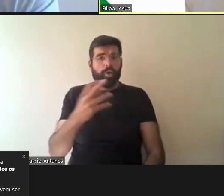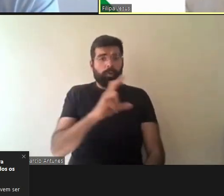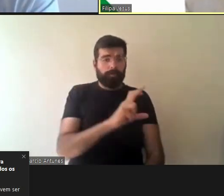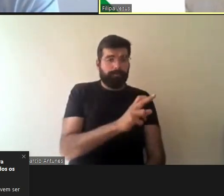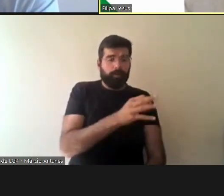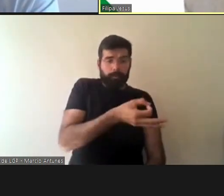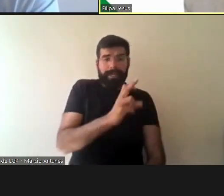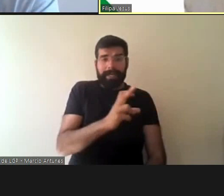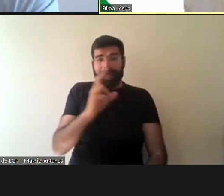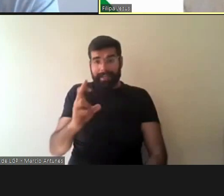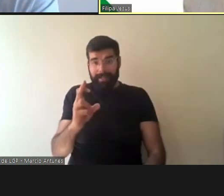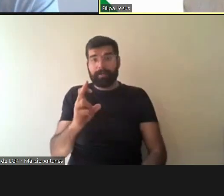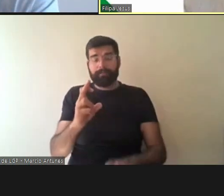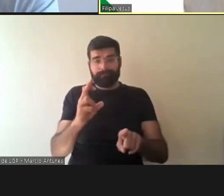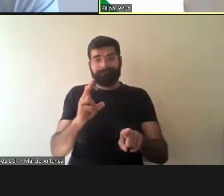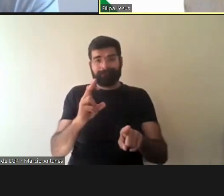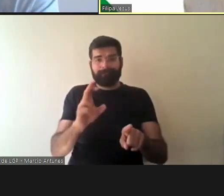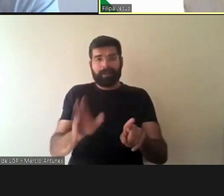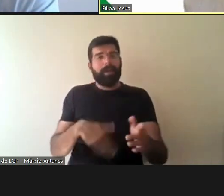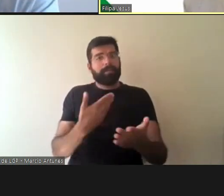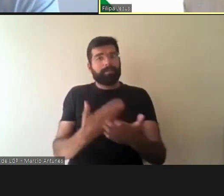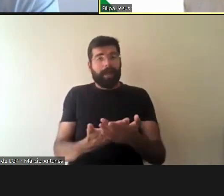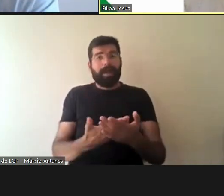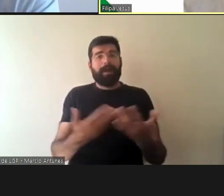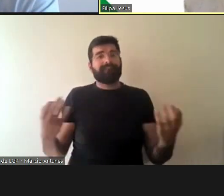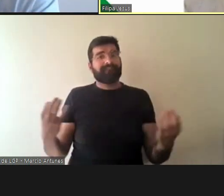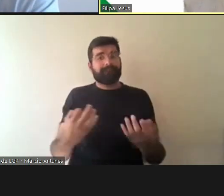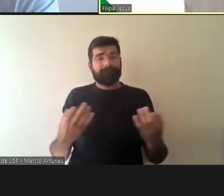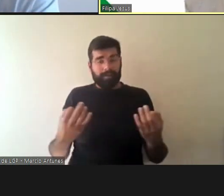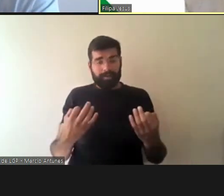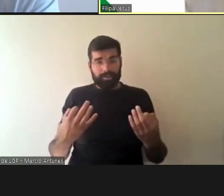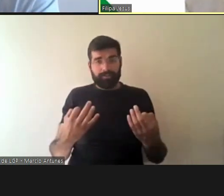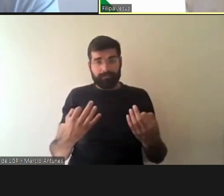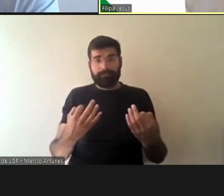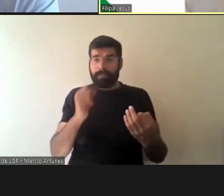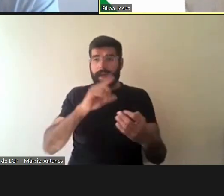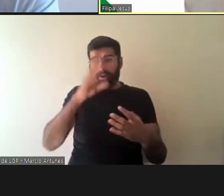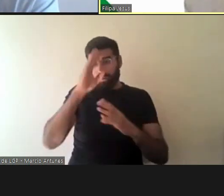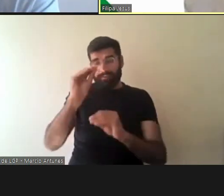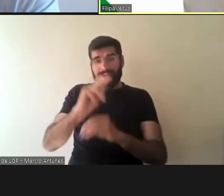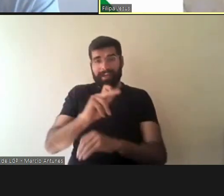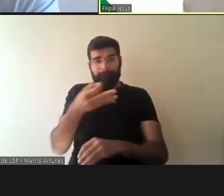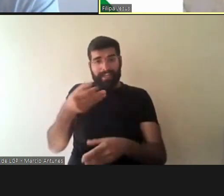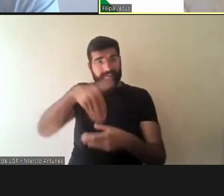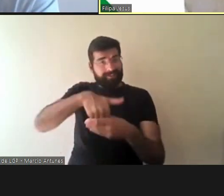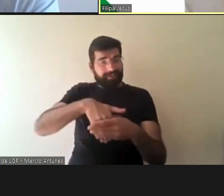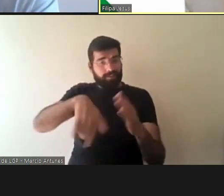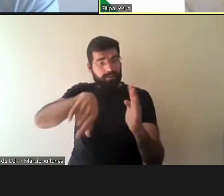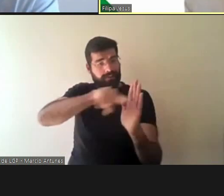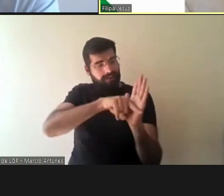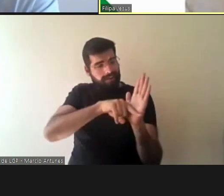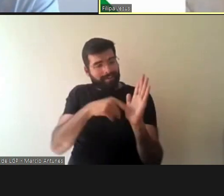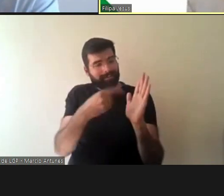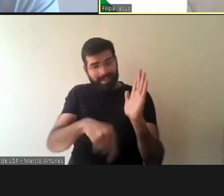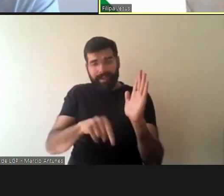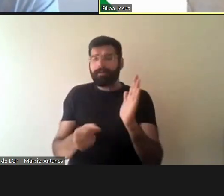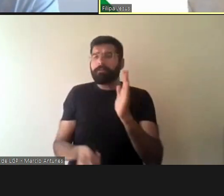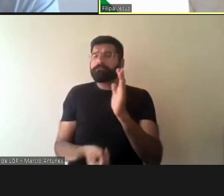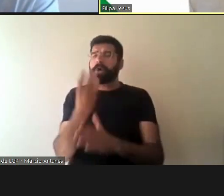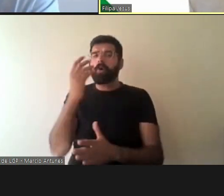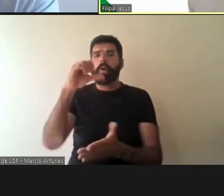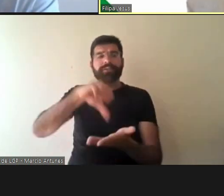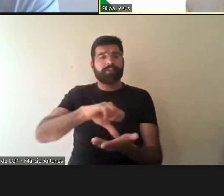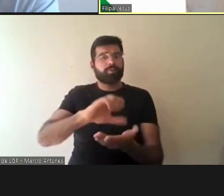PRR acabou por incorporar esta questão do Qualifica AP. Estão criados os centros, há ainda